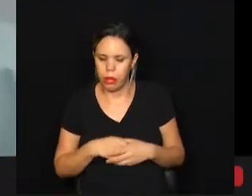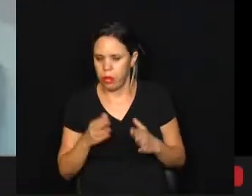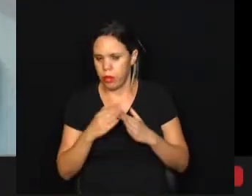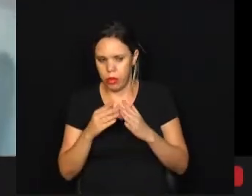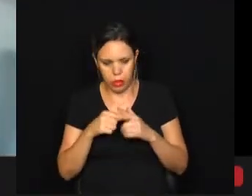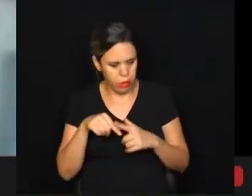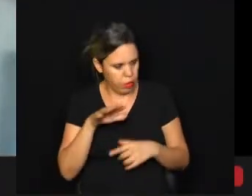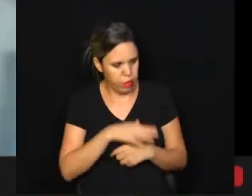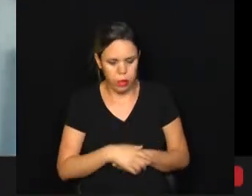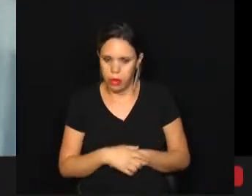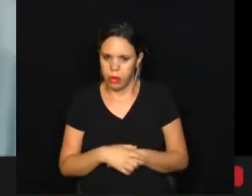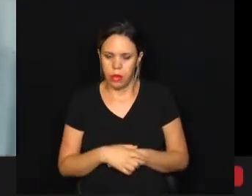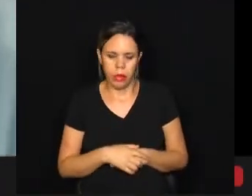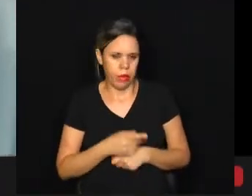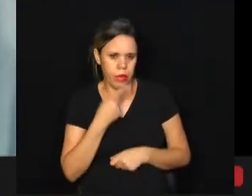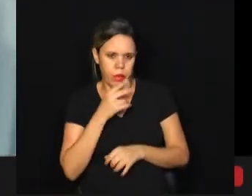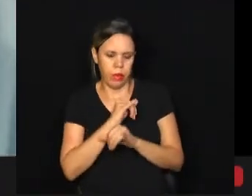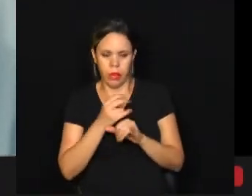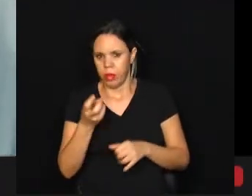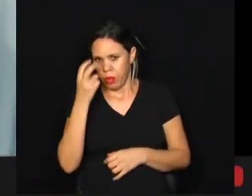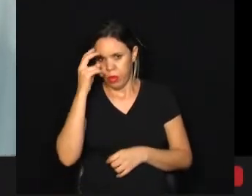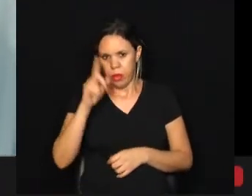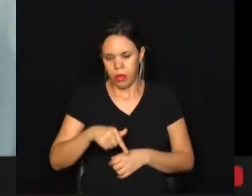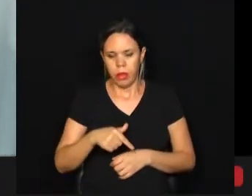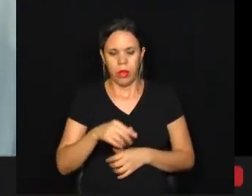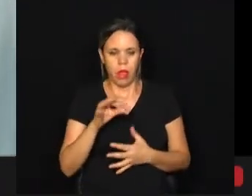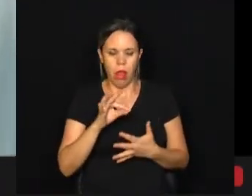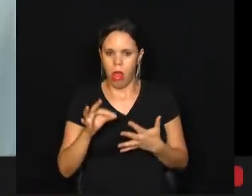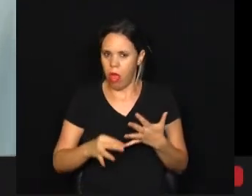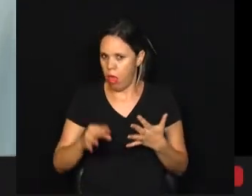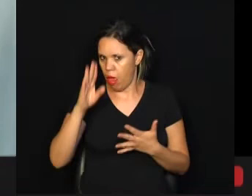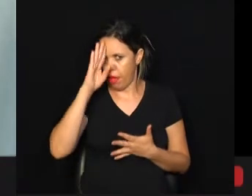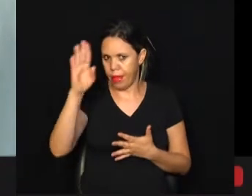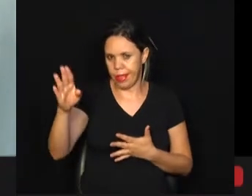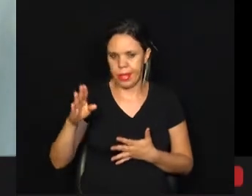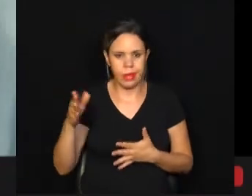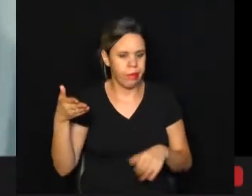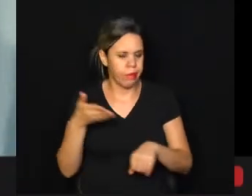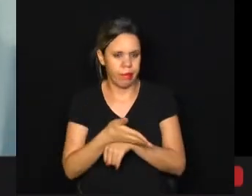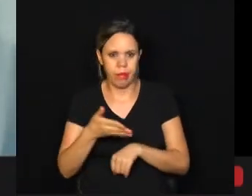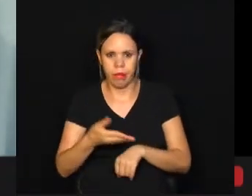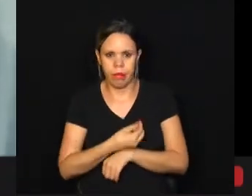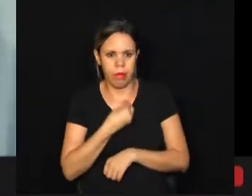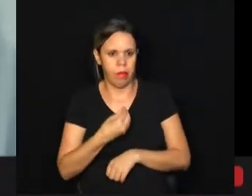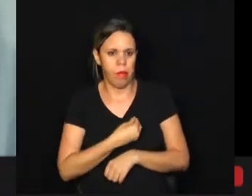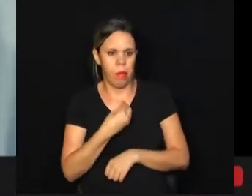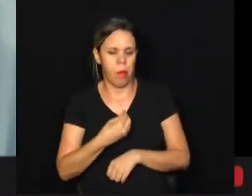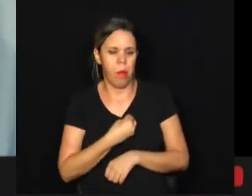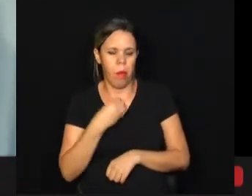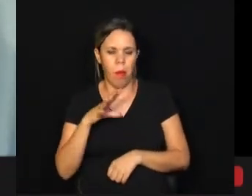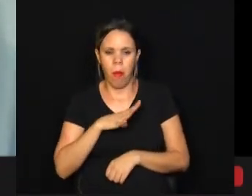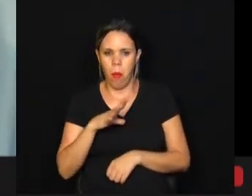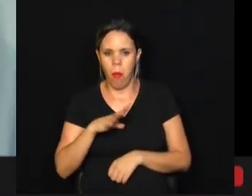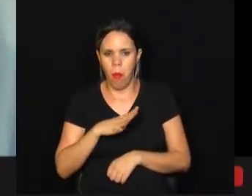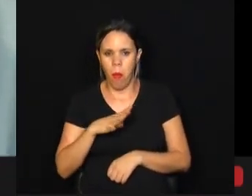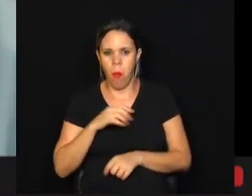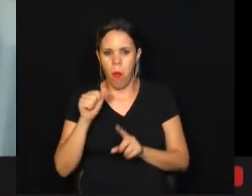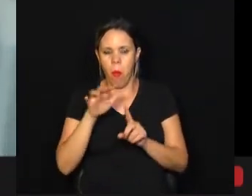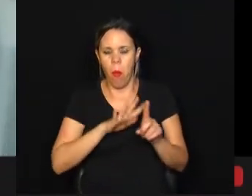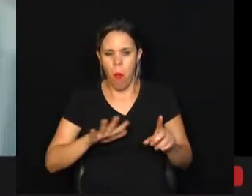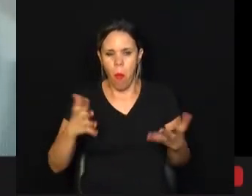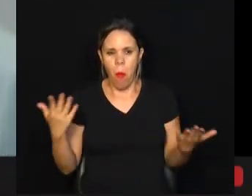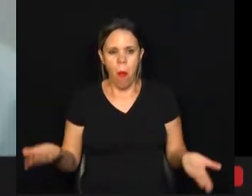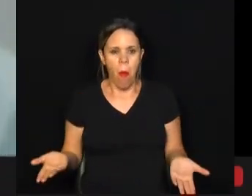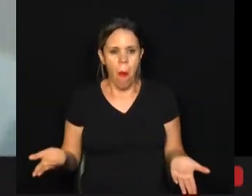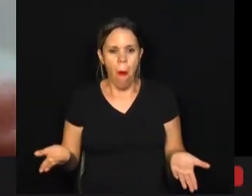igrejas e tal, para dizer que a cultura é um elemento fundamental para a vida da cidade e da sociedade.